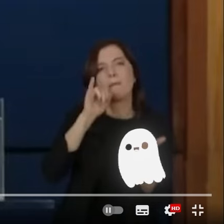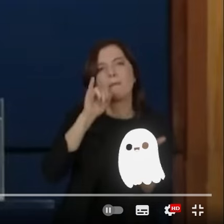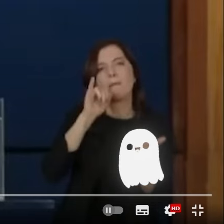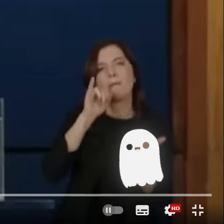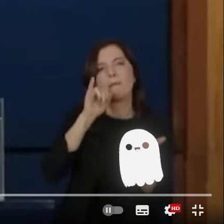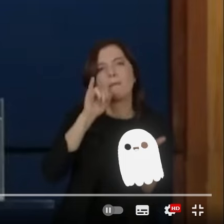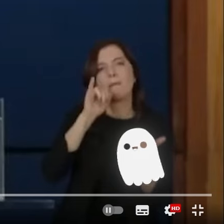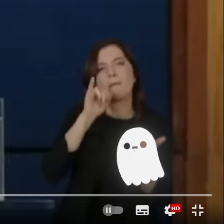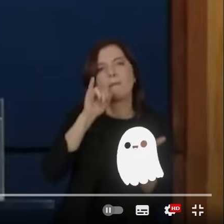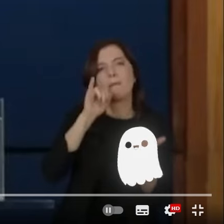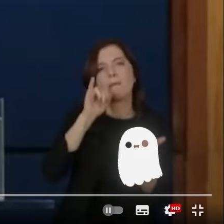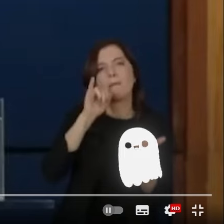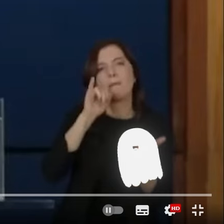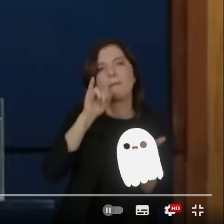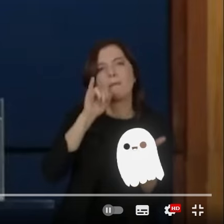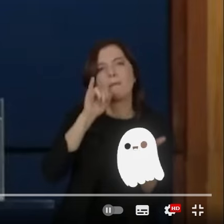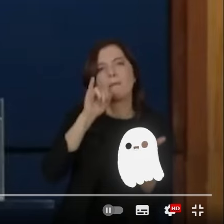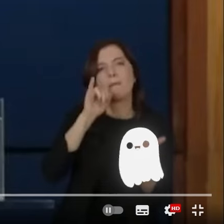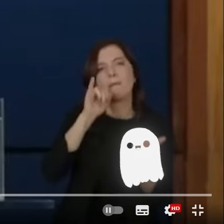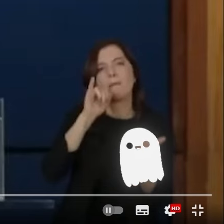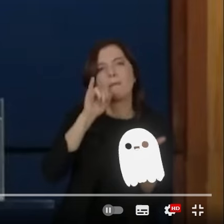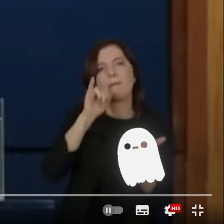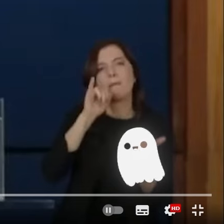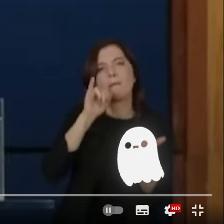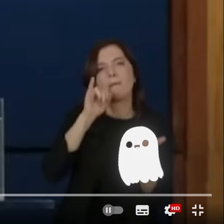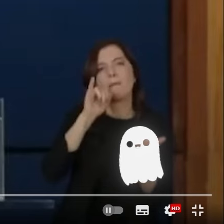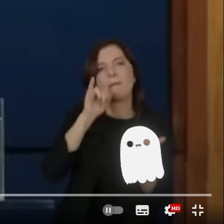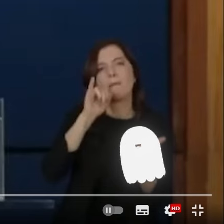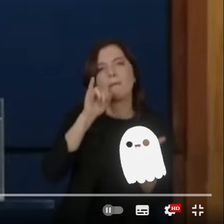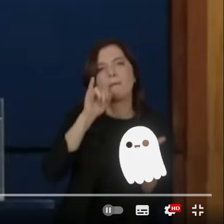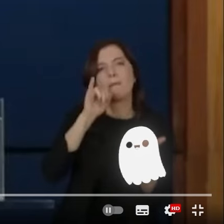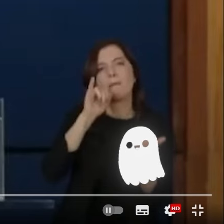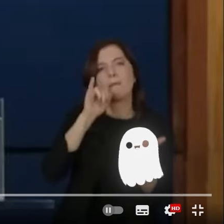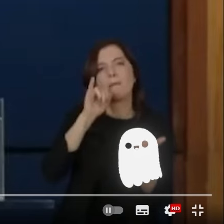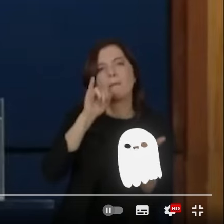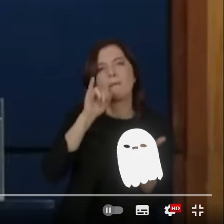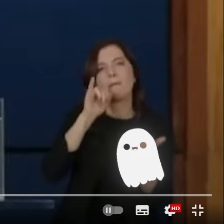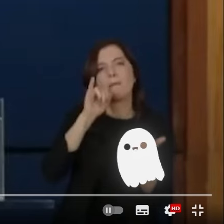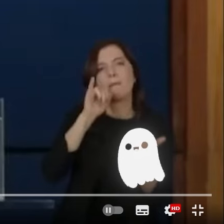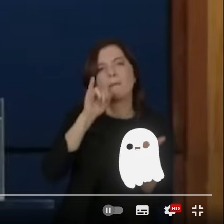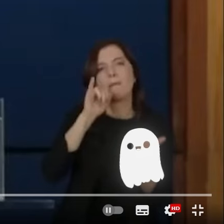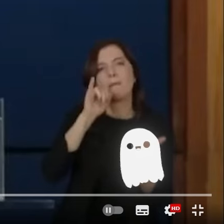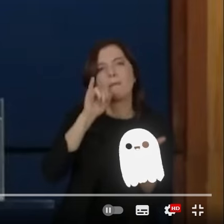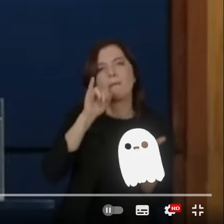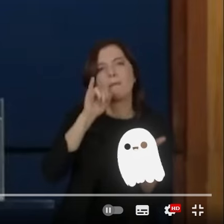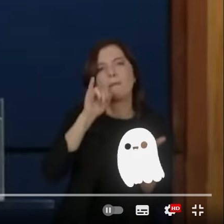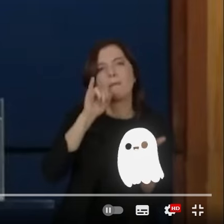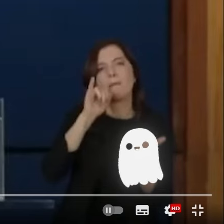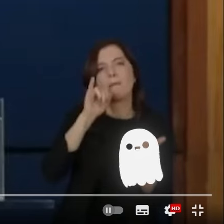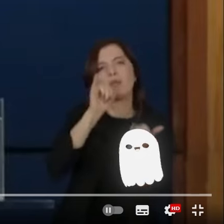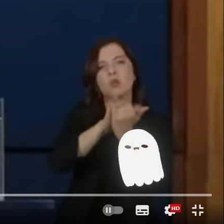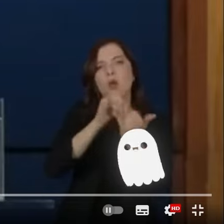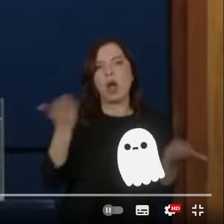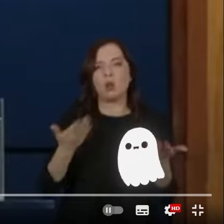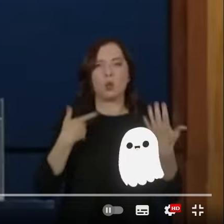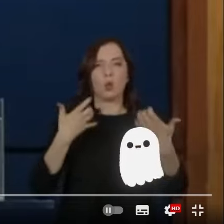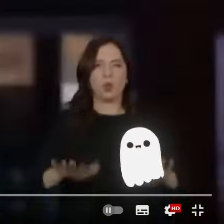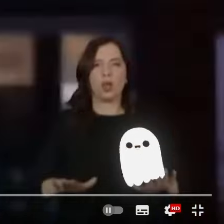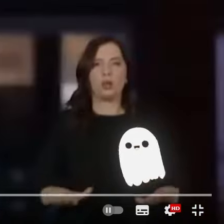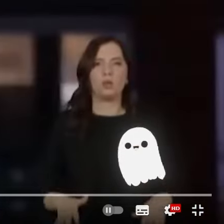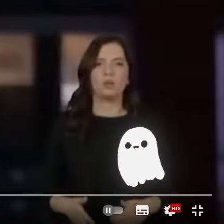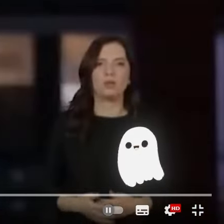de chegar nos 30 também. Fiquei bem surpresa. Tá, não vou nem te falar. Inclusive, feliz ano novo adiantado.